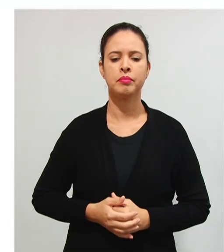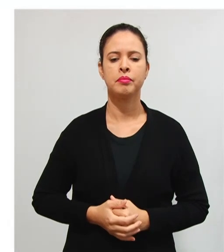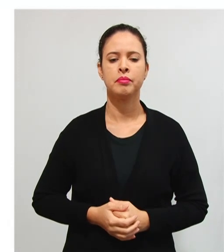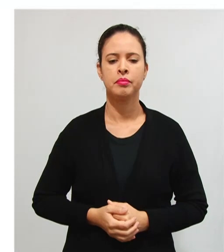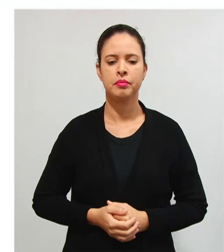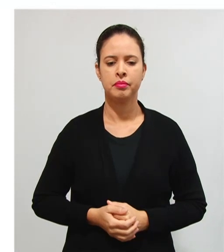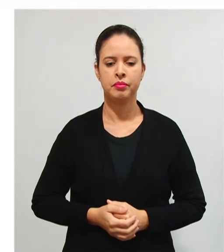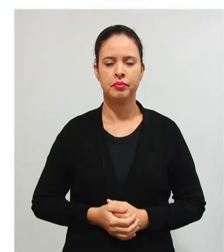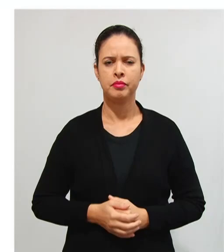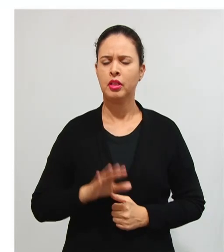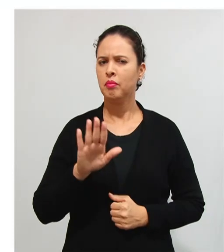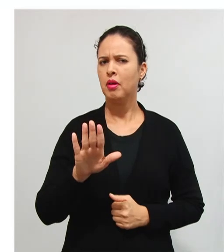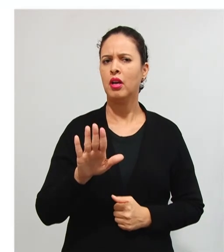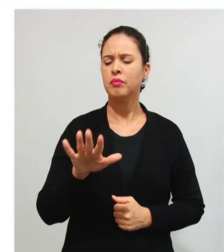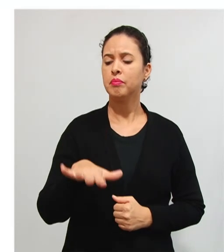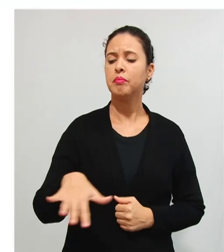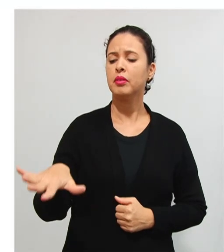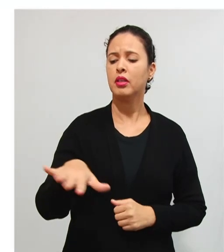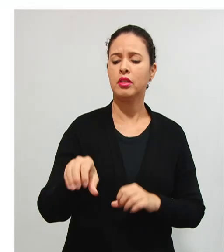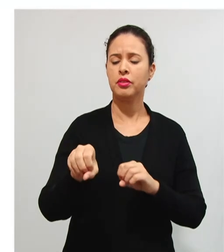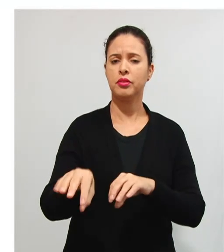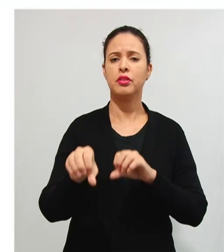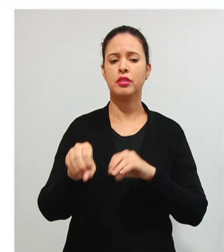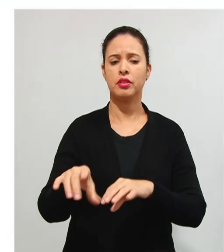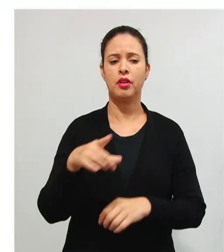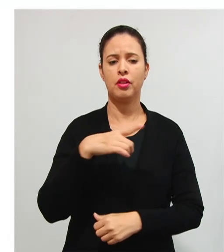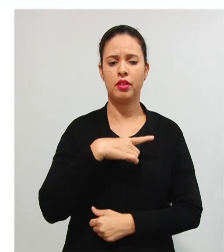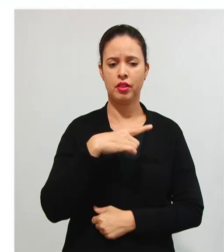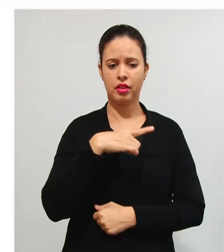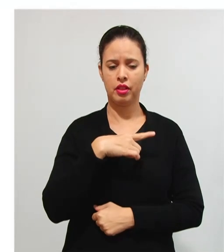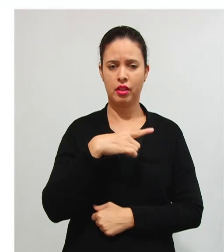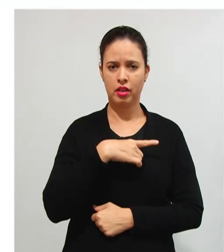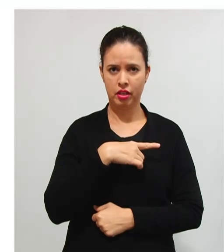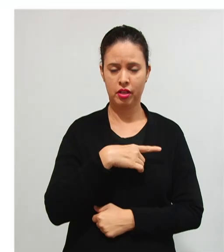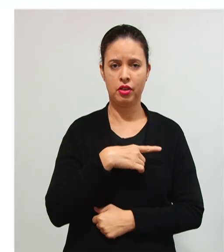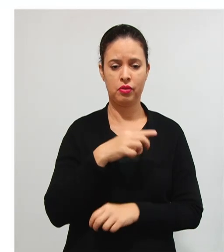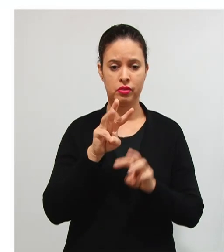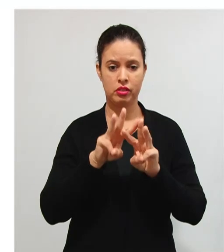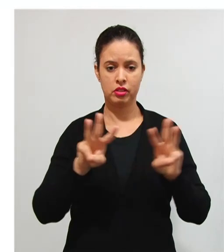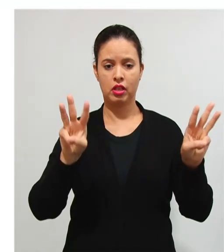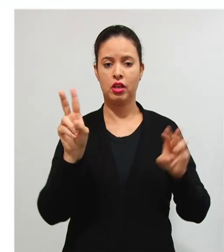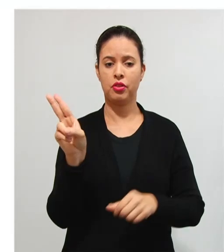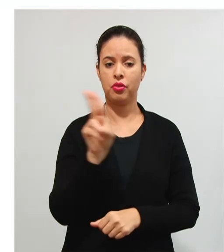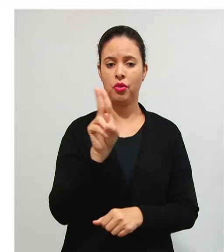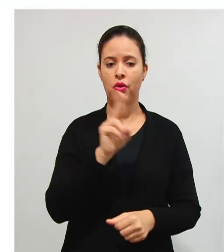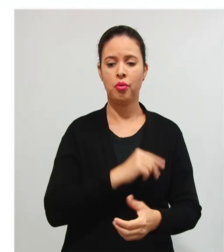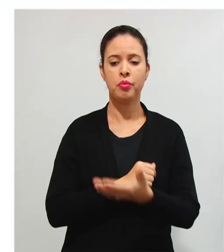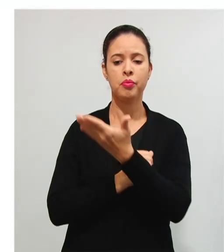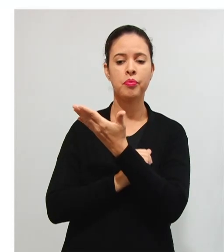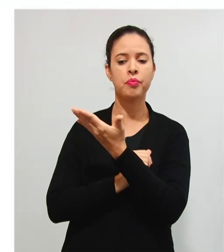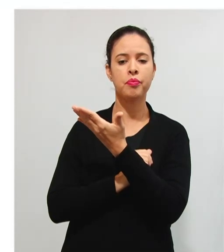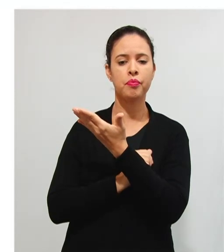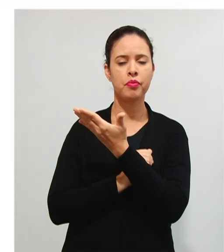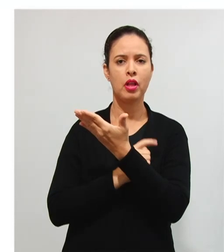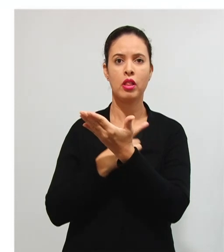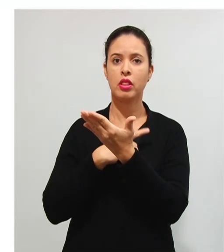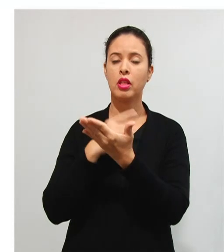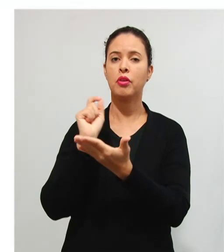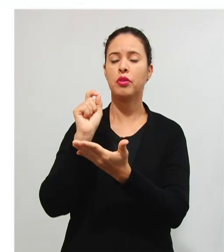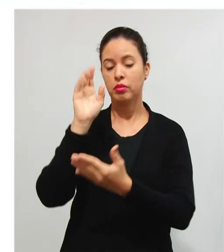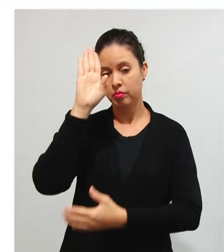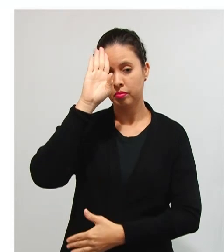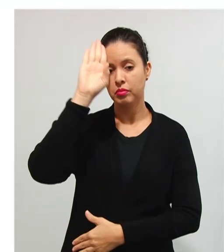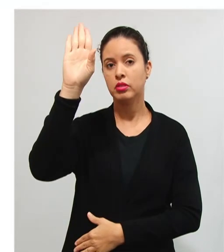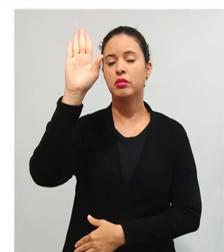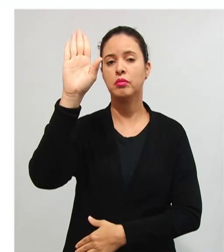E para a educação, existe um site chamado Top Tools for Learning, que faz um ranqueamento das